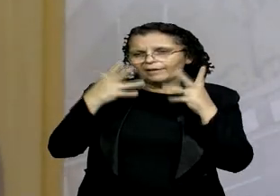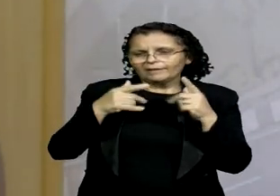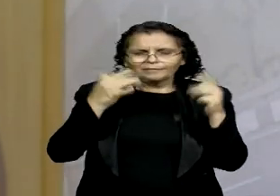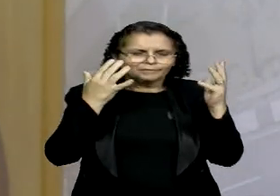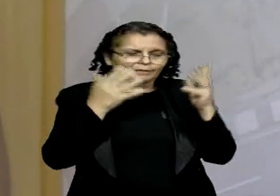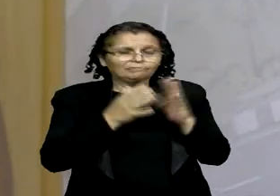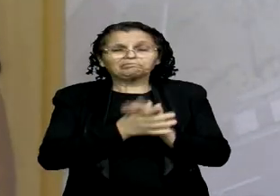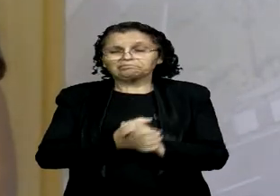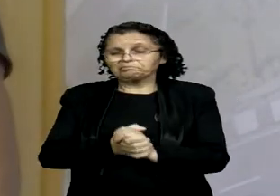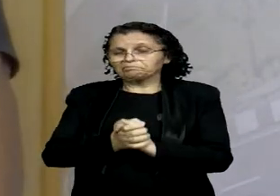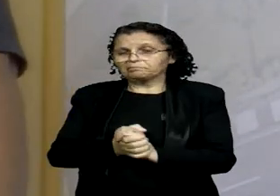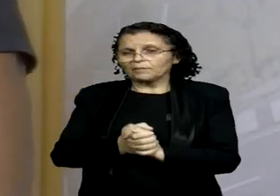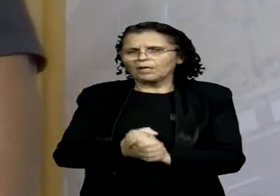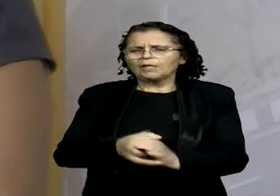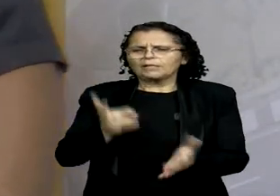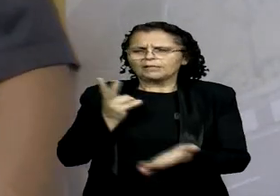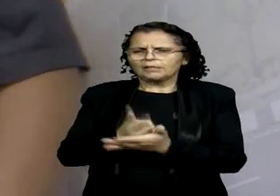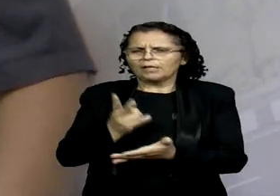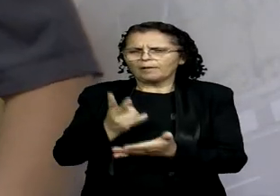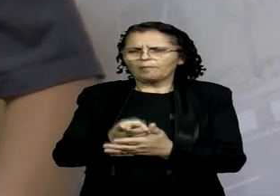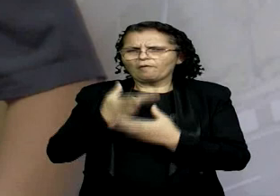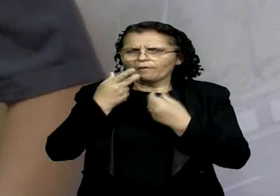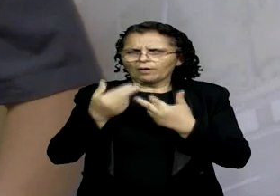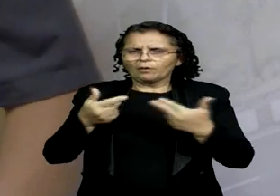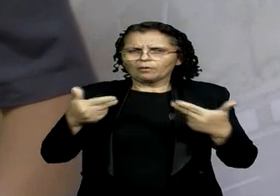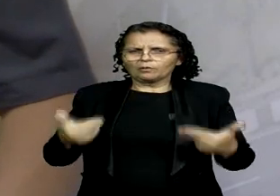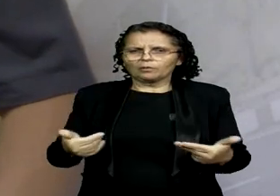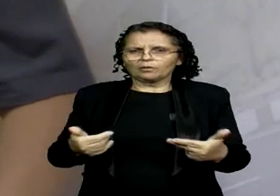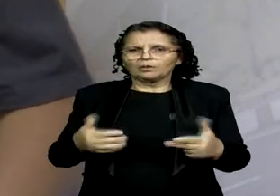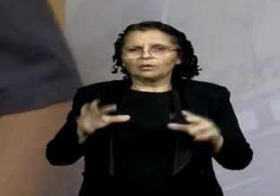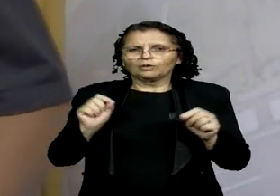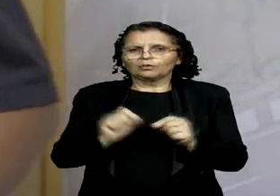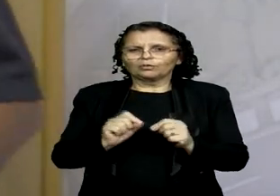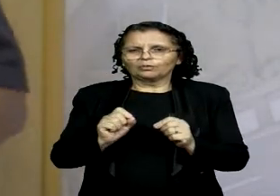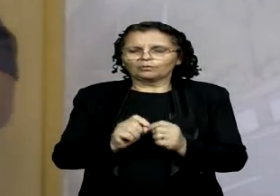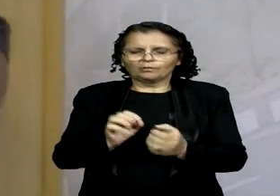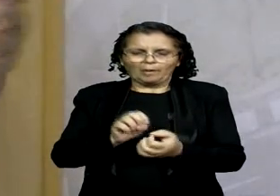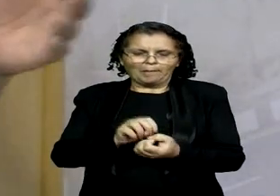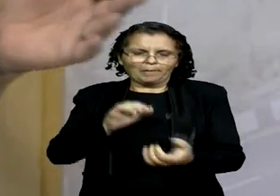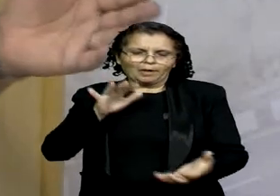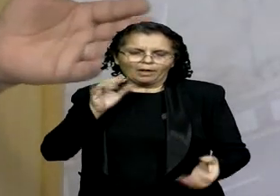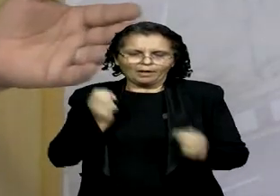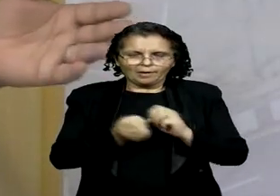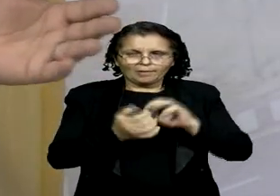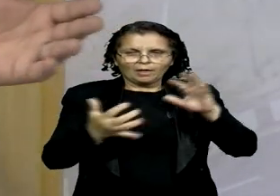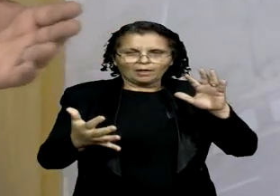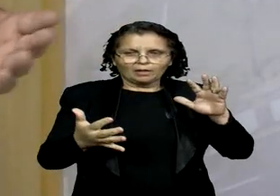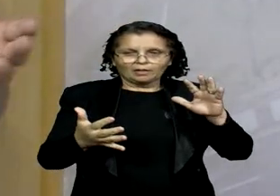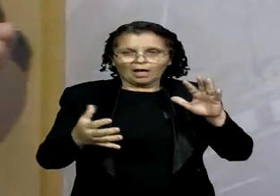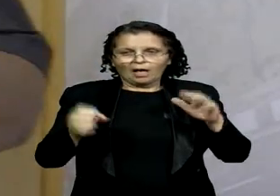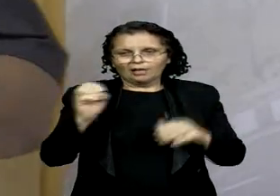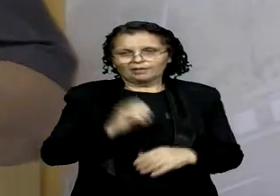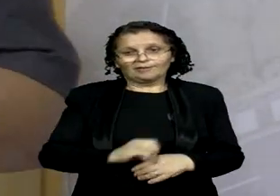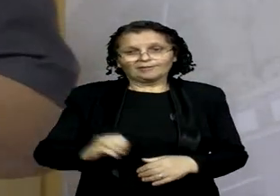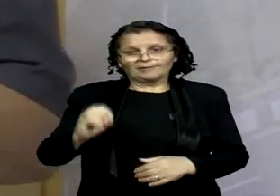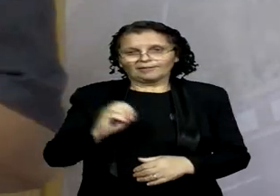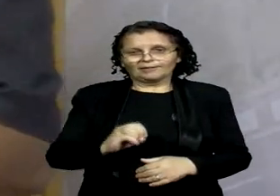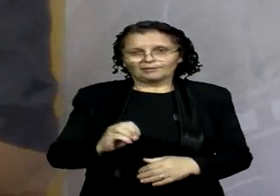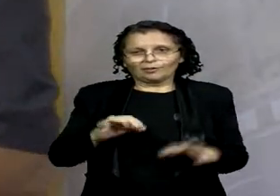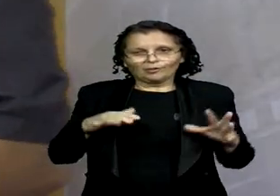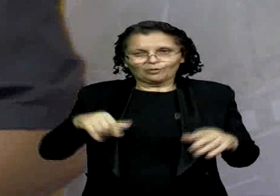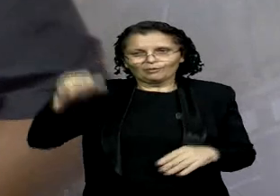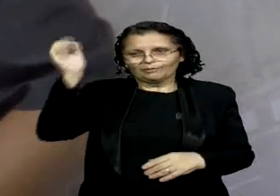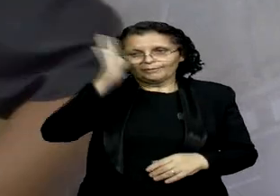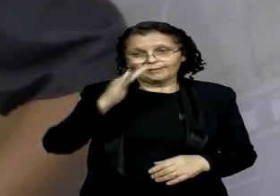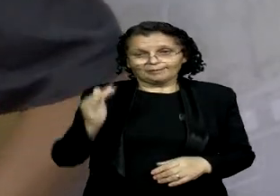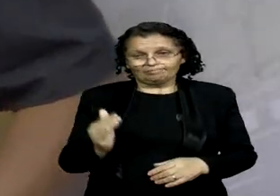maravilhosos, pessoas sempre falando as coisas como se tudo fosse brilhando lindo e maravilhoso na cidade de Osasco ou em todo o Brasil, mas